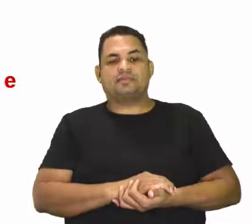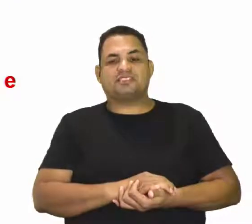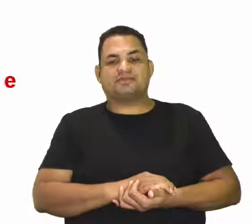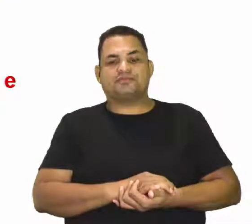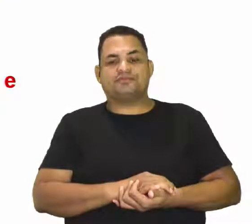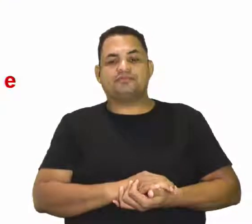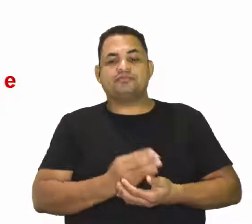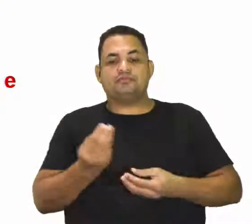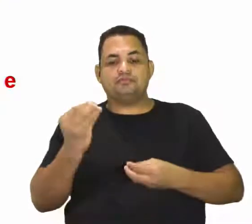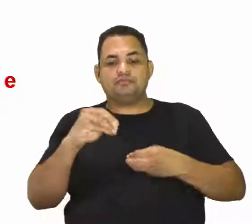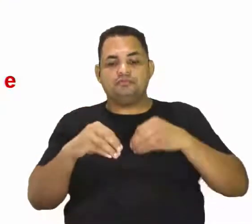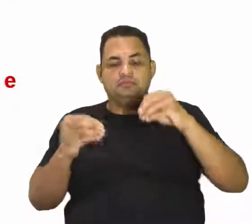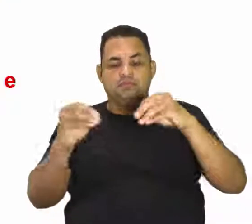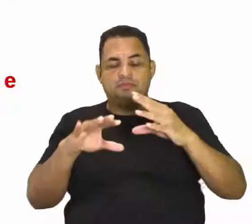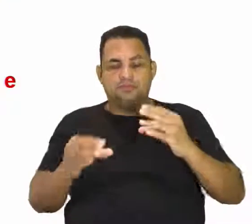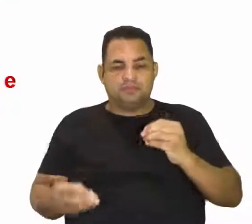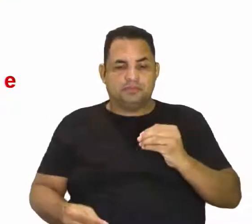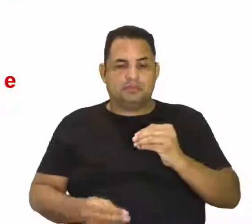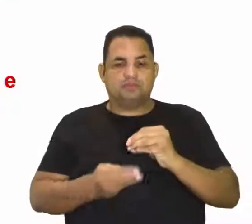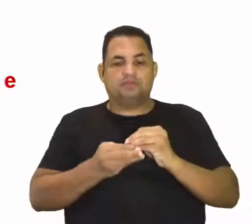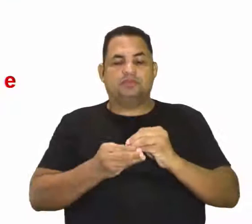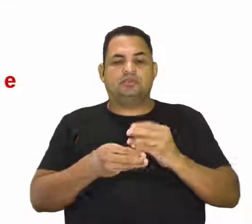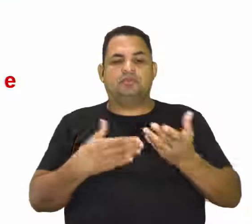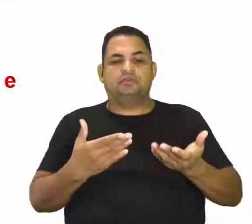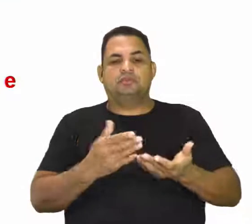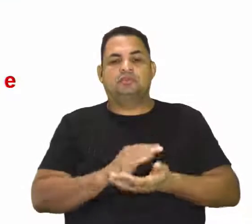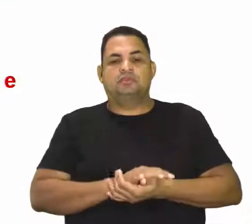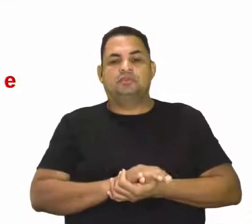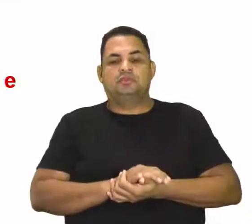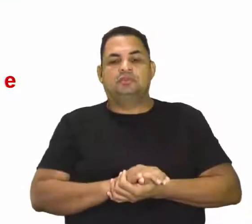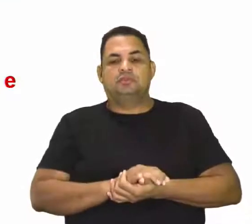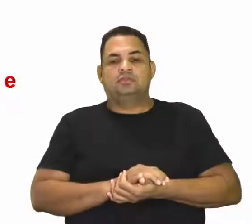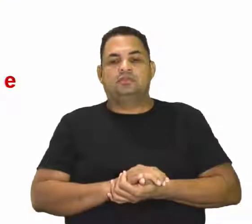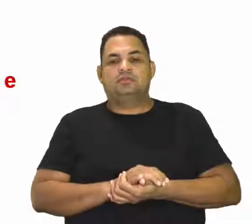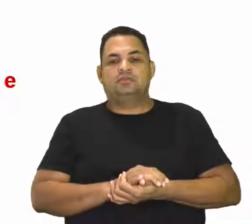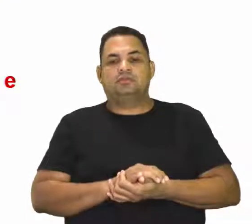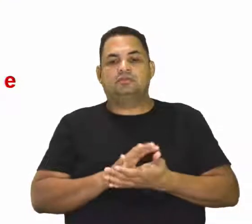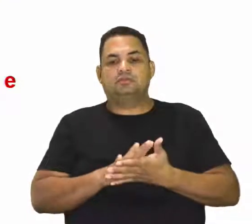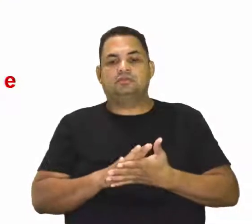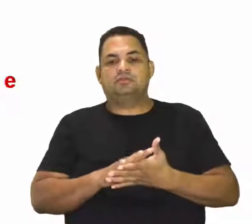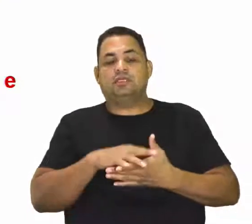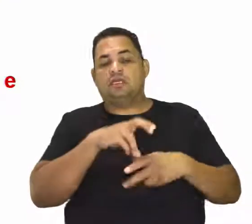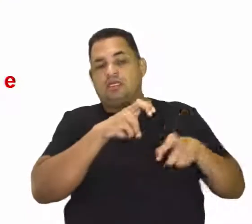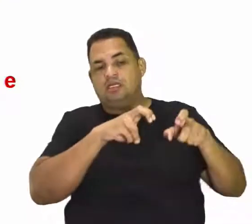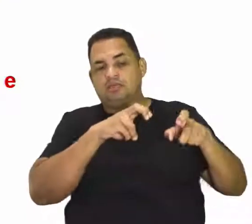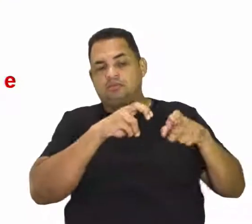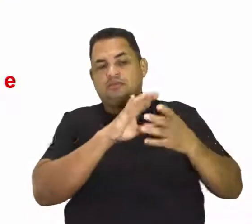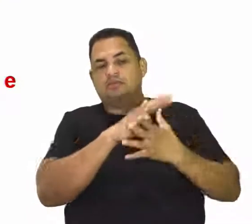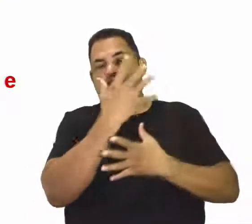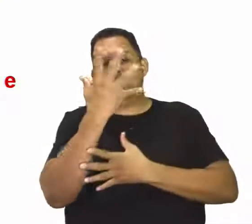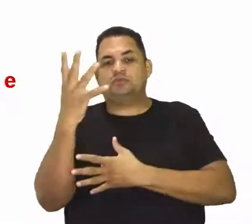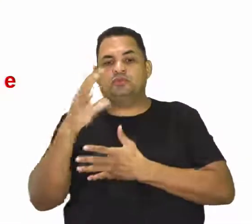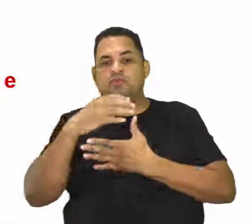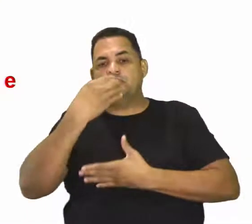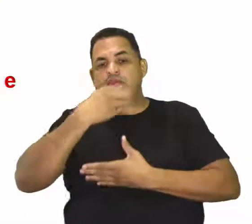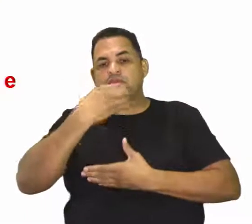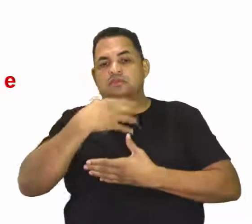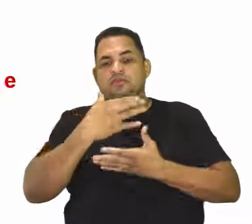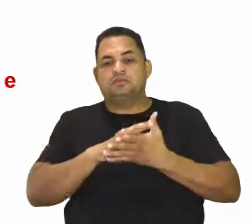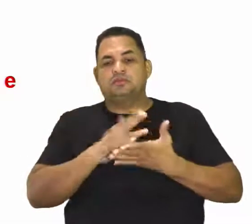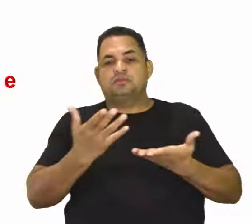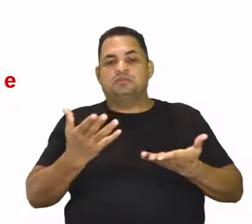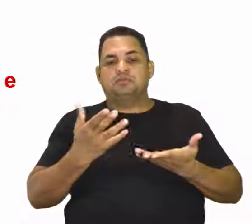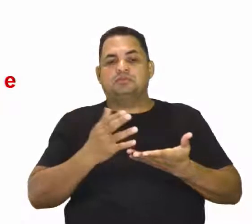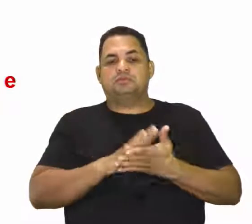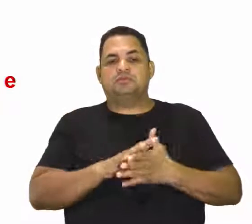Das cultivares, ou seja, da horticultura, da silvicultura ou da fruticultura, e